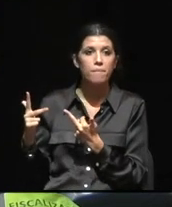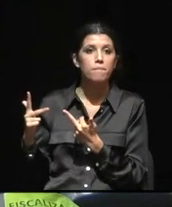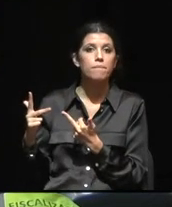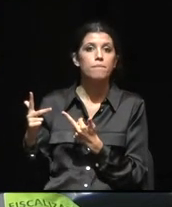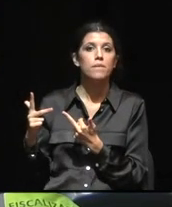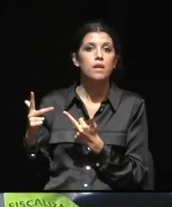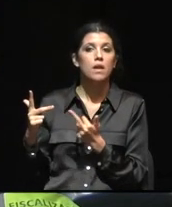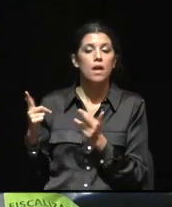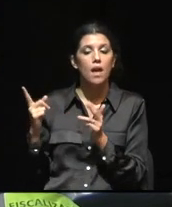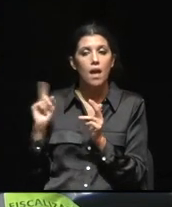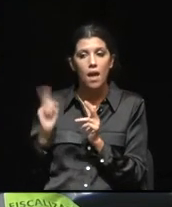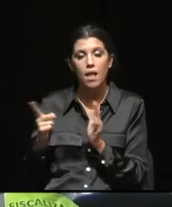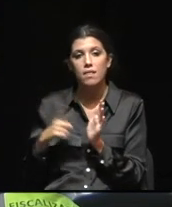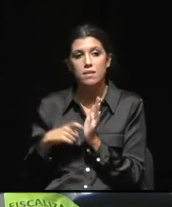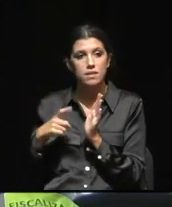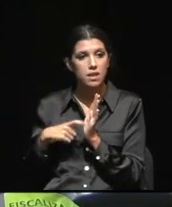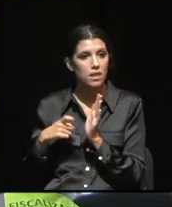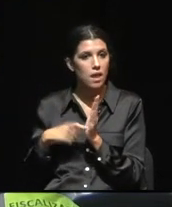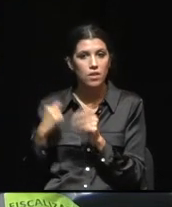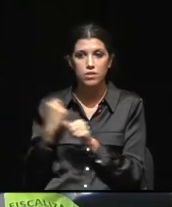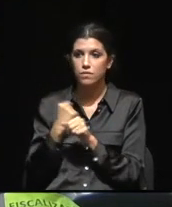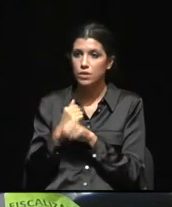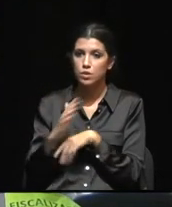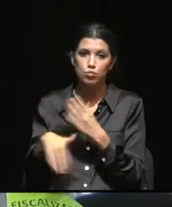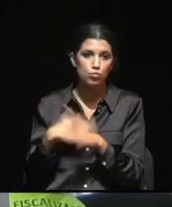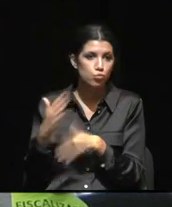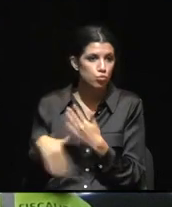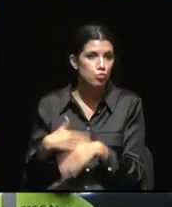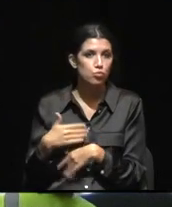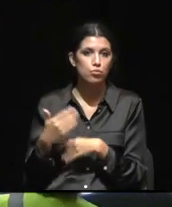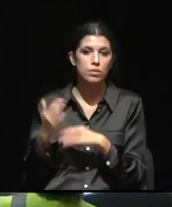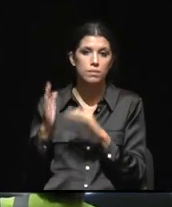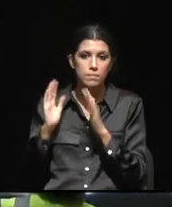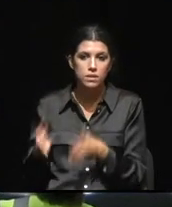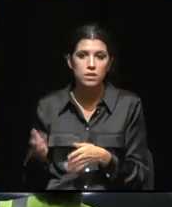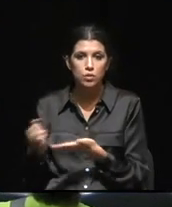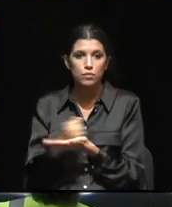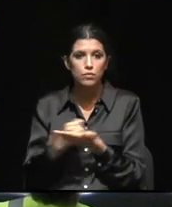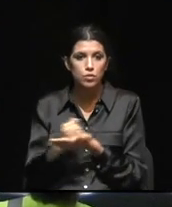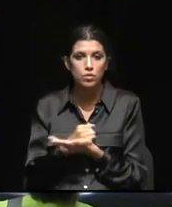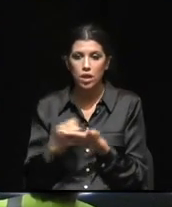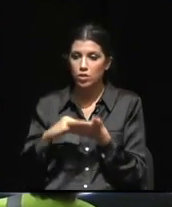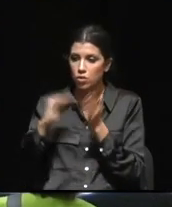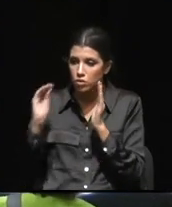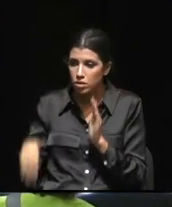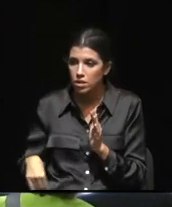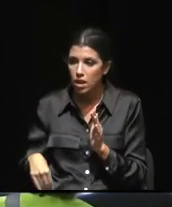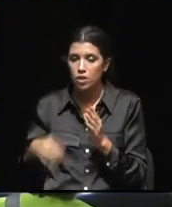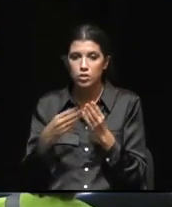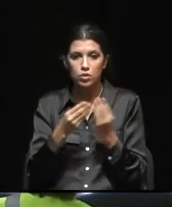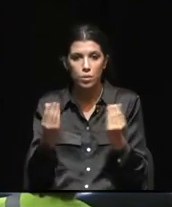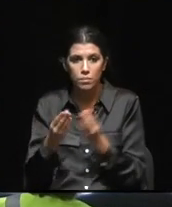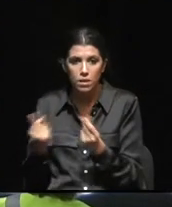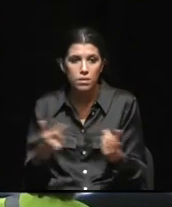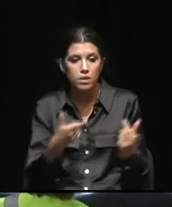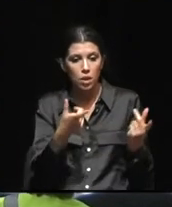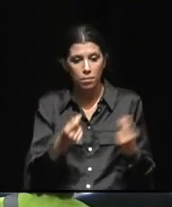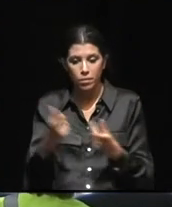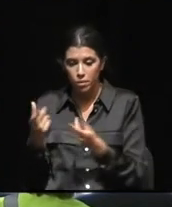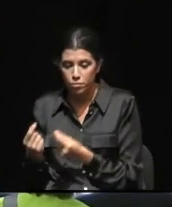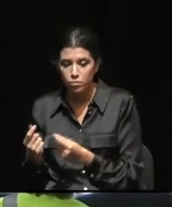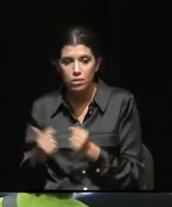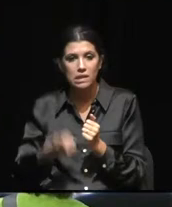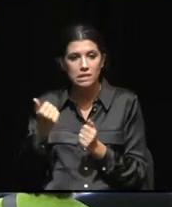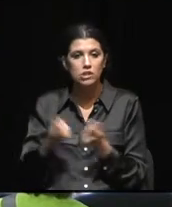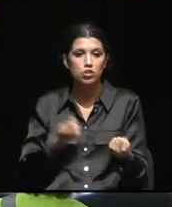necessidade permanente de execução destes serviços justifica que os trabalhadores sejam contratados que os equipamentos sejam adquiridos e que seria uma melhor